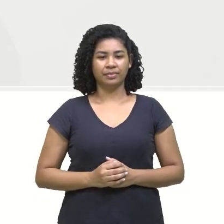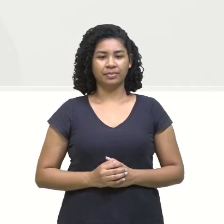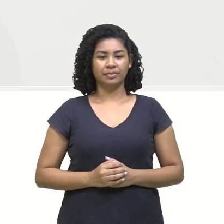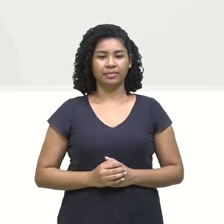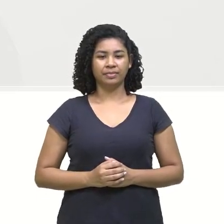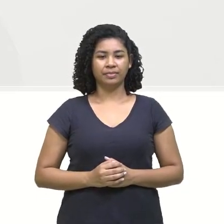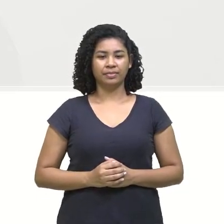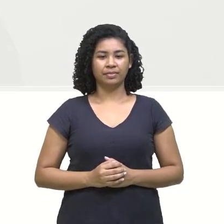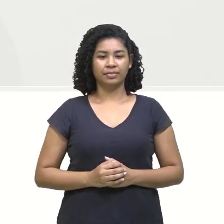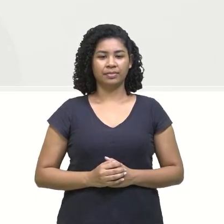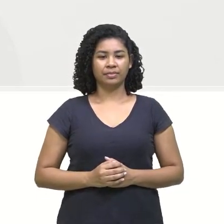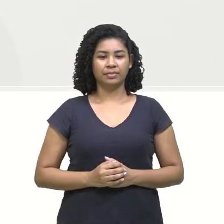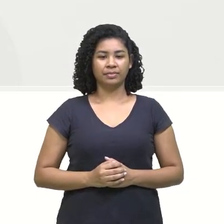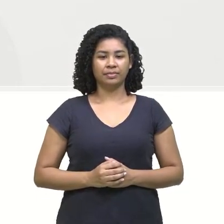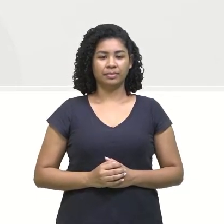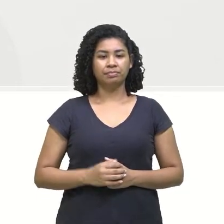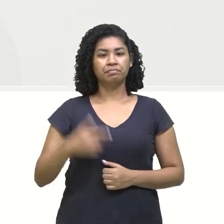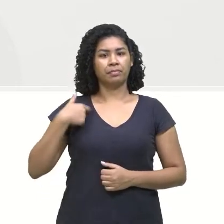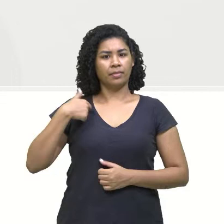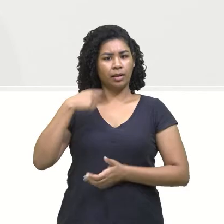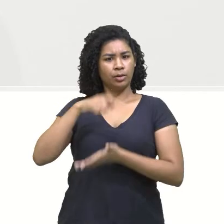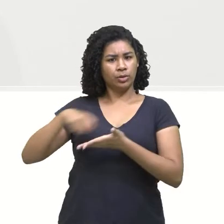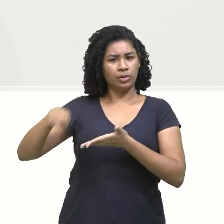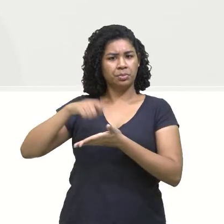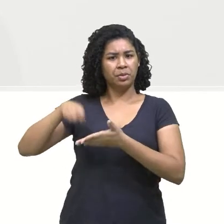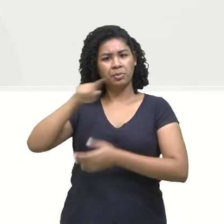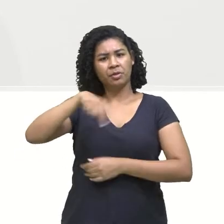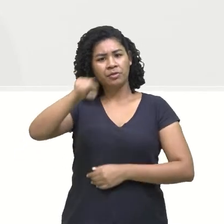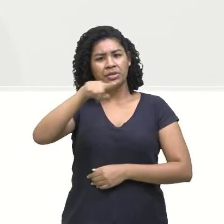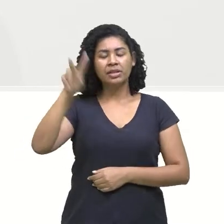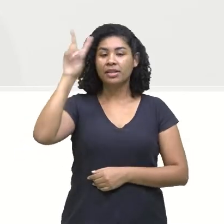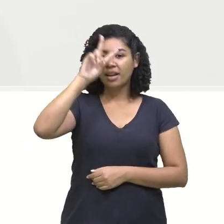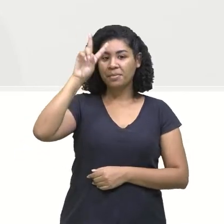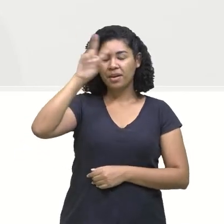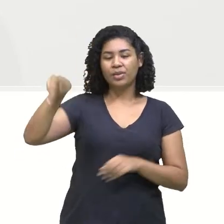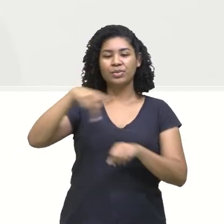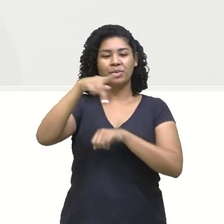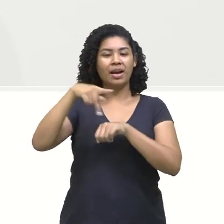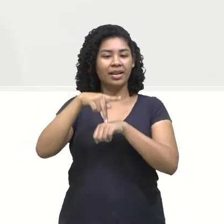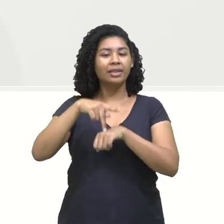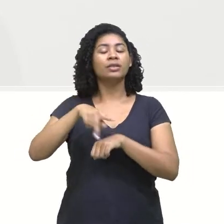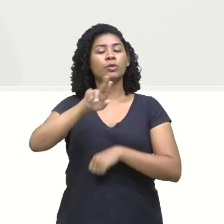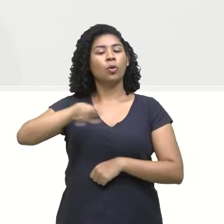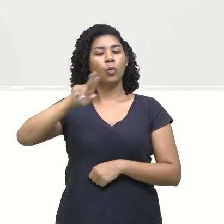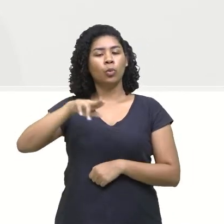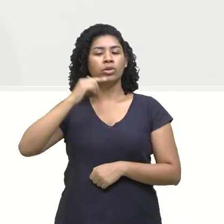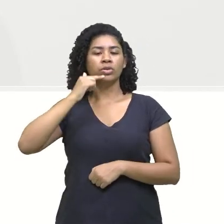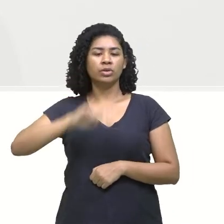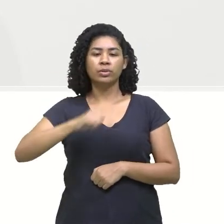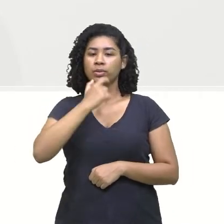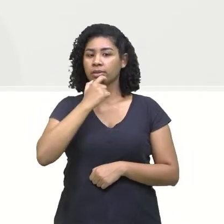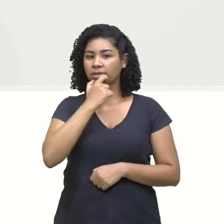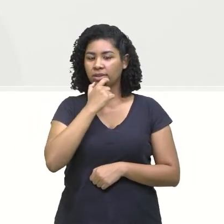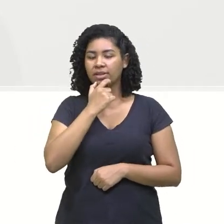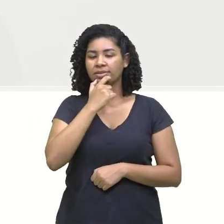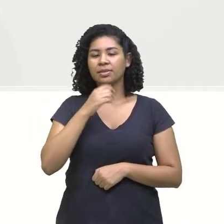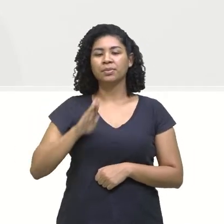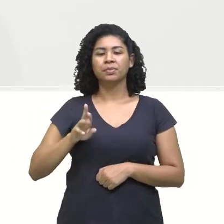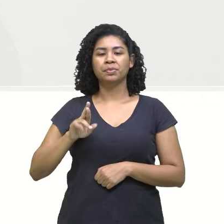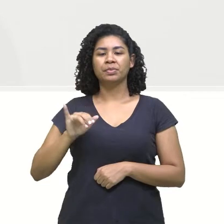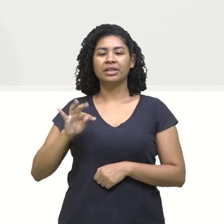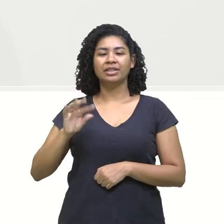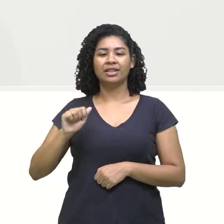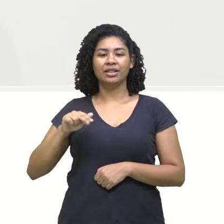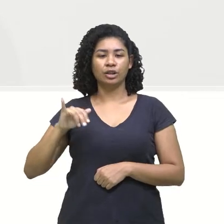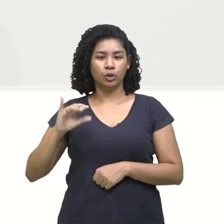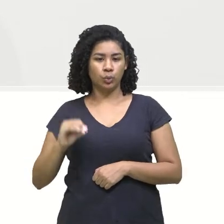Estou reescrevendo aqui para a gente relembrar, né? Quais são os países que falam esse inglês britânico. E quem é que fala o